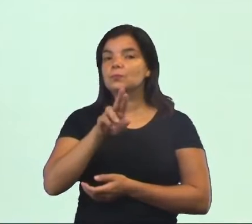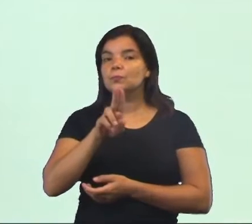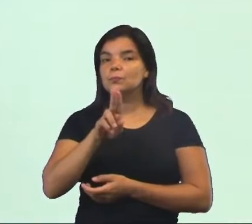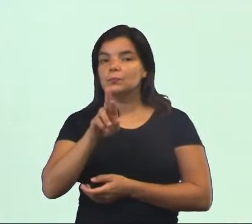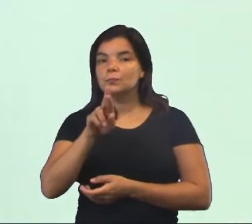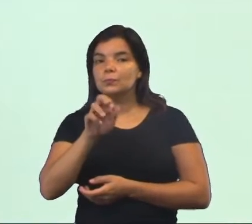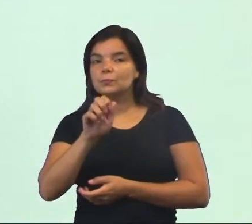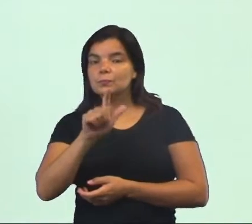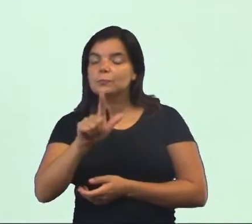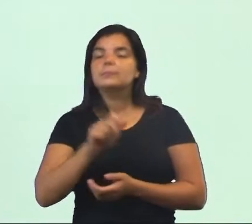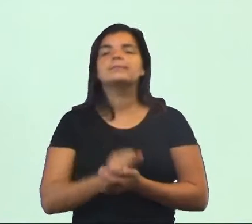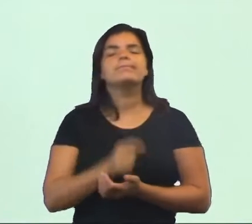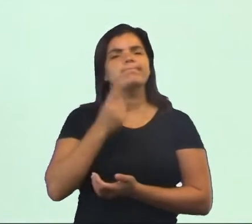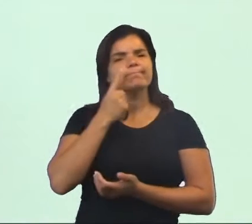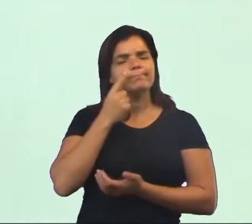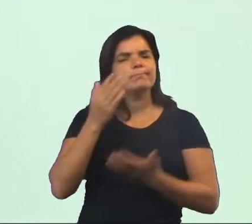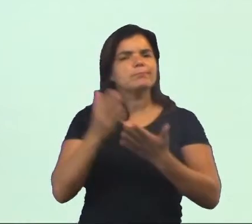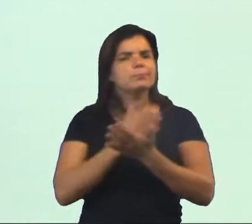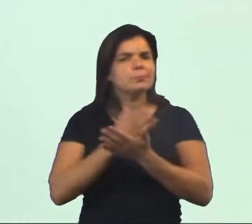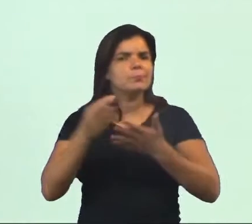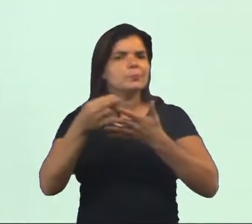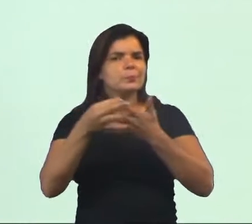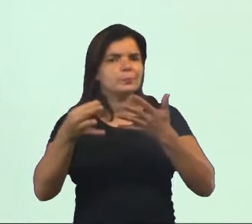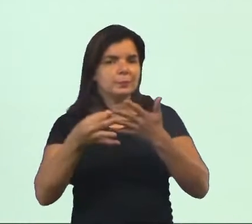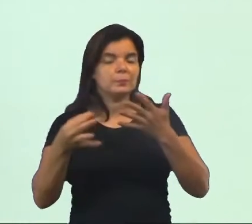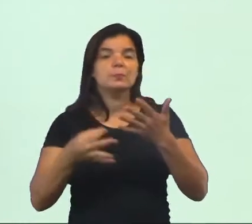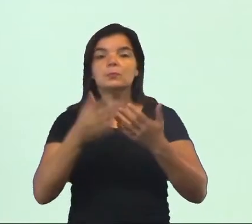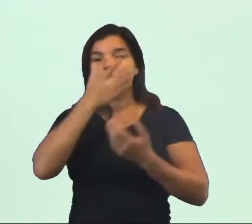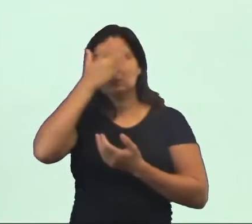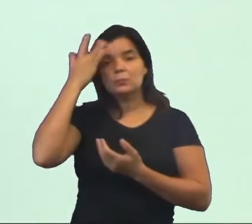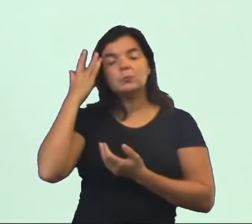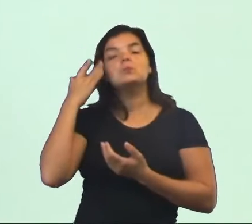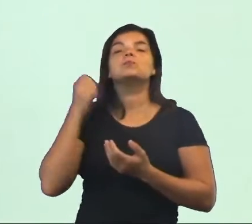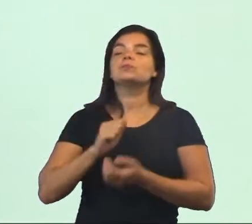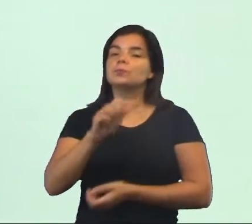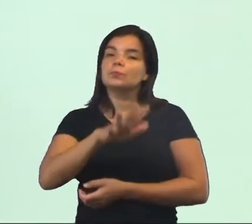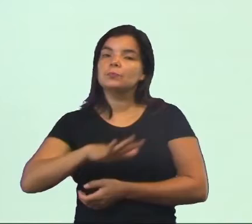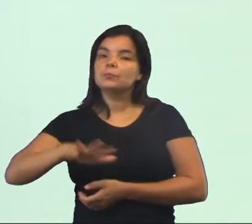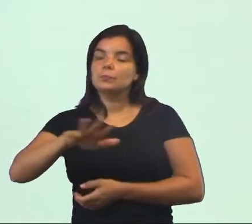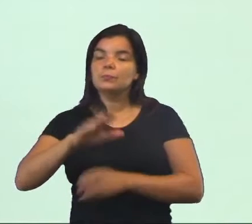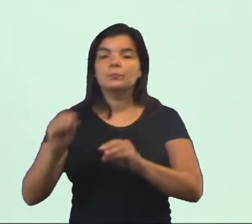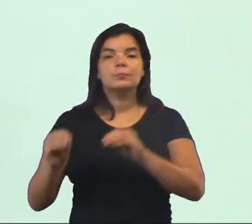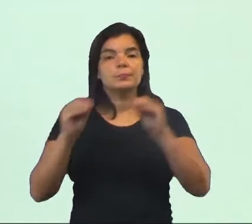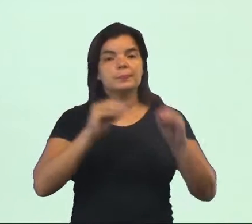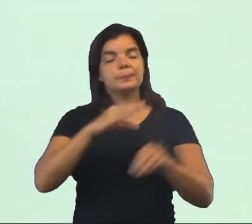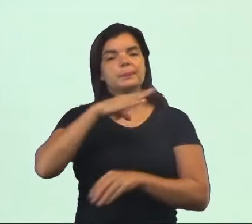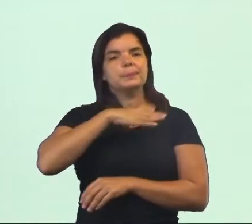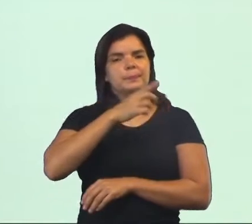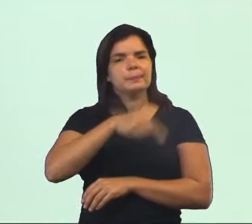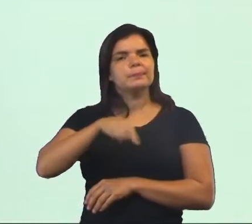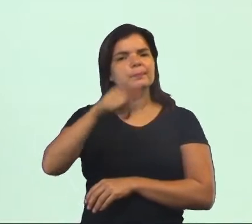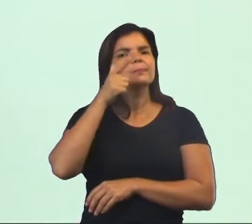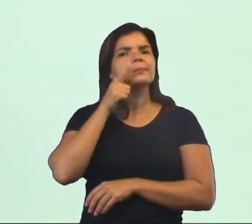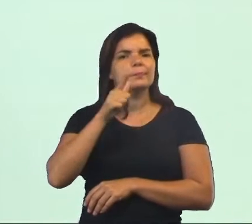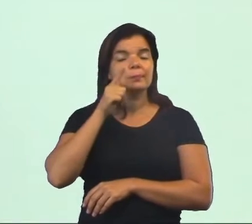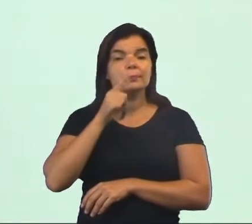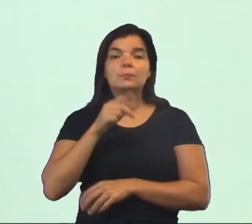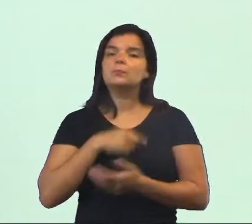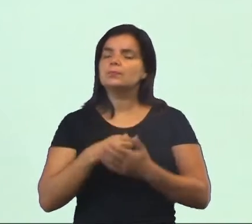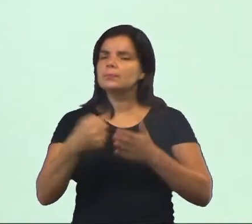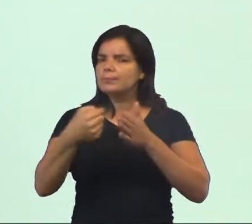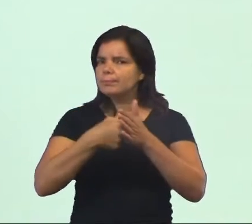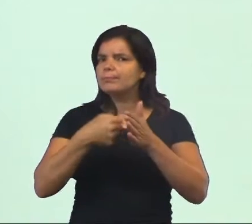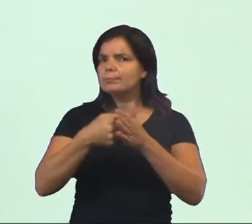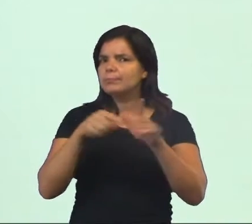alguns fatores que ocasionam essa saída de pessoas do campo para a cidade. Você conseguiria me relatar algum